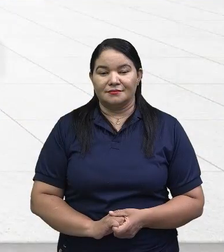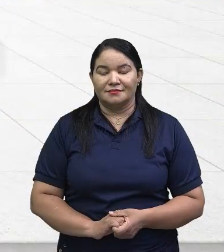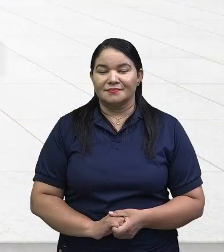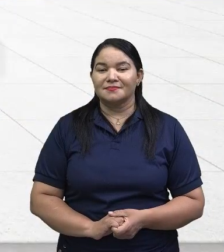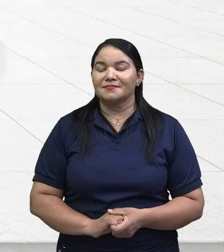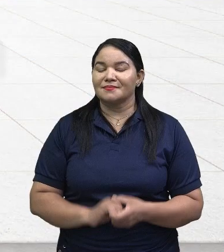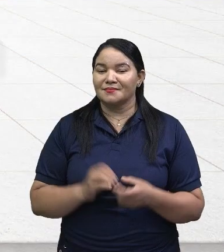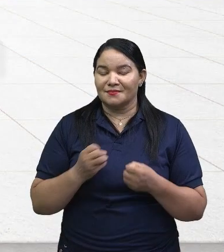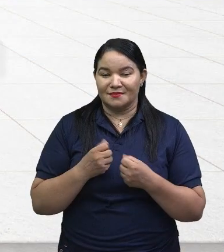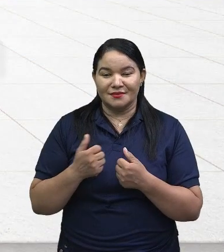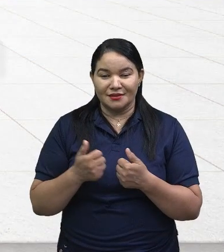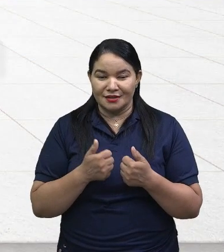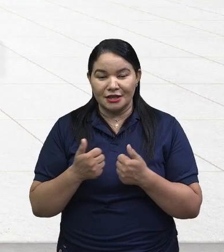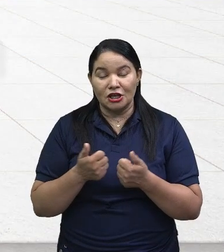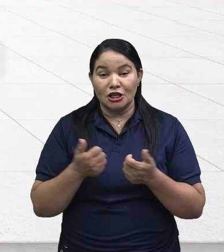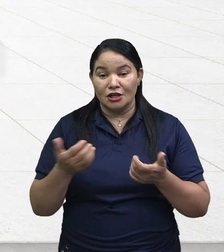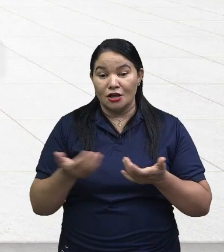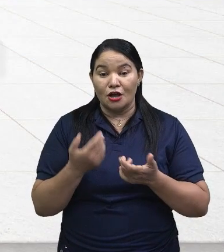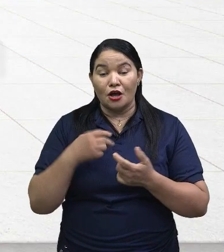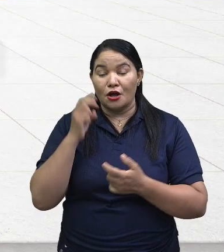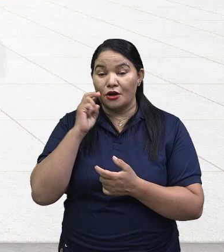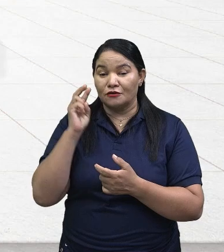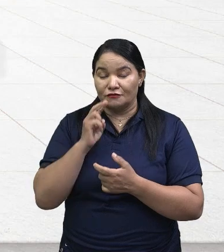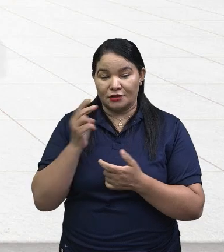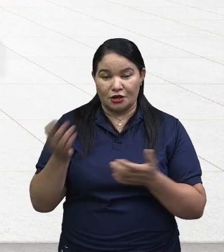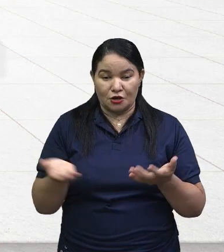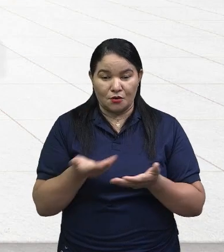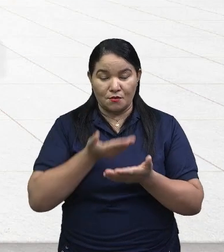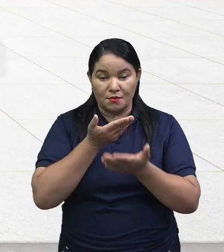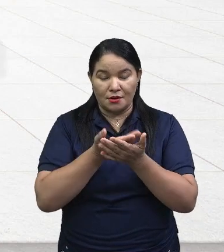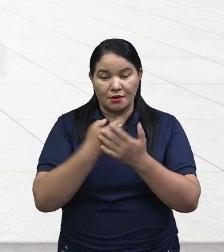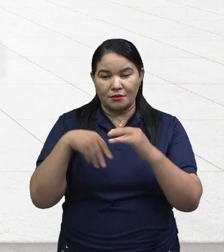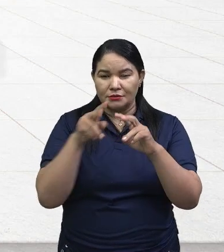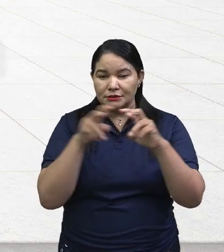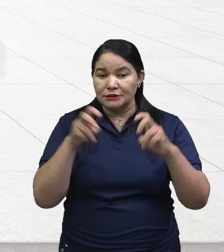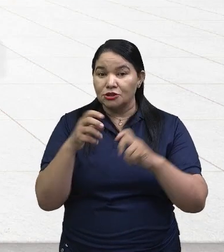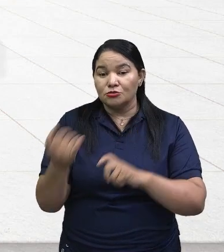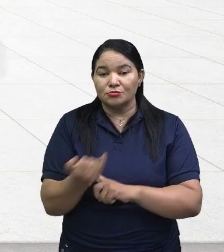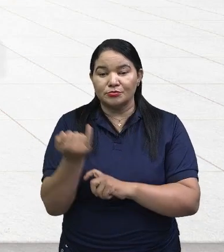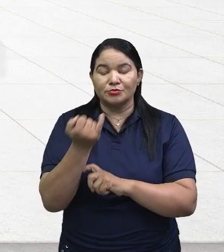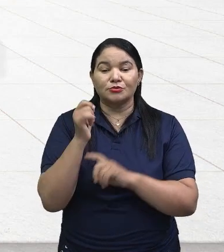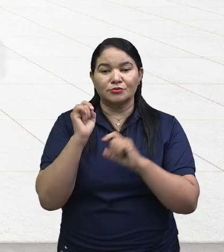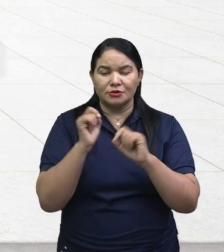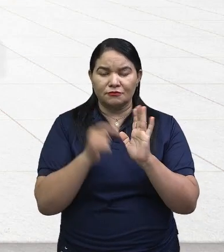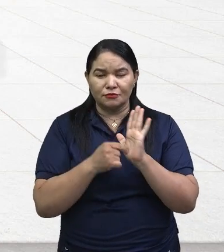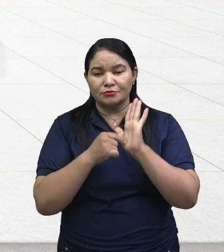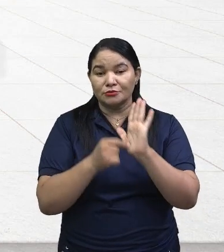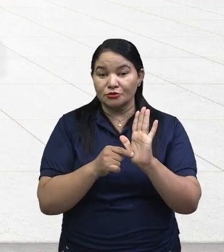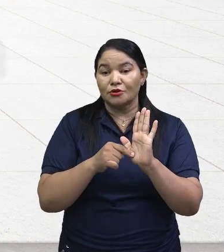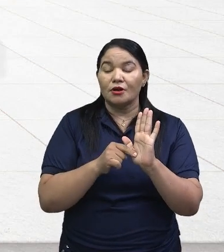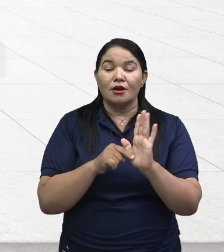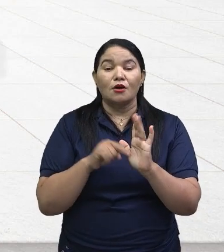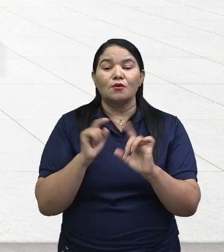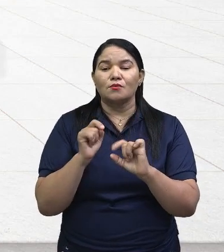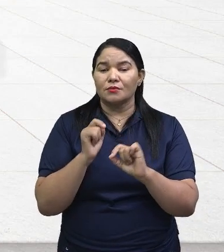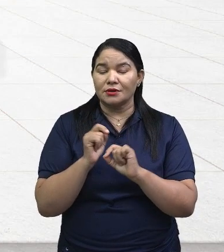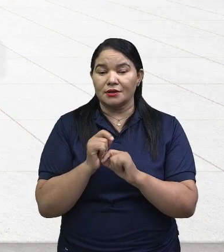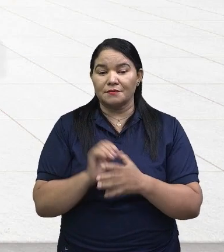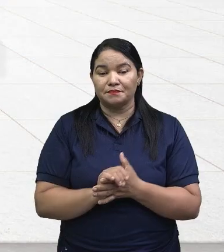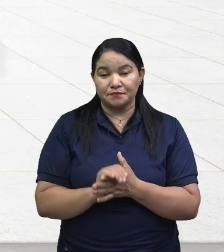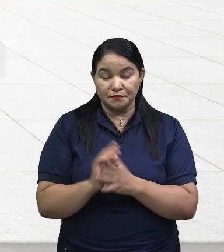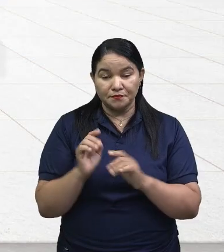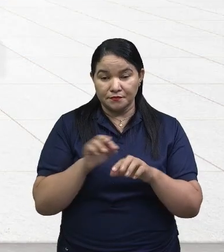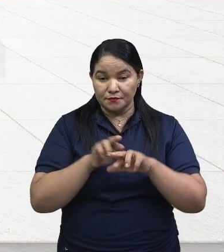Muito bem, então nós vamos observar nessa aula um tema muito importante que vai muito além do que está